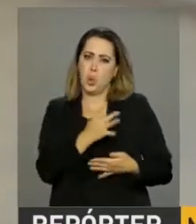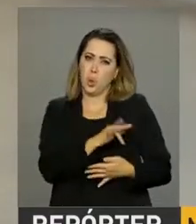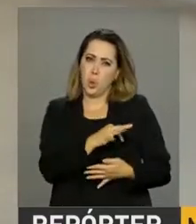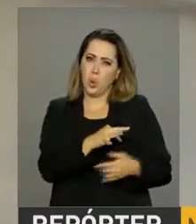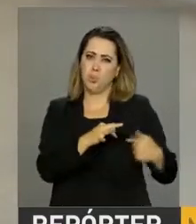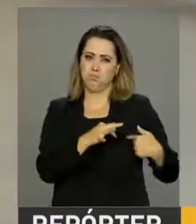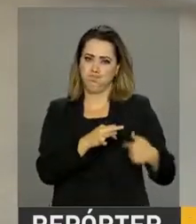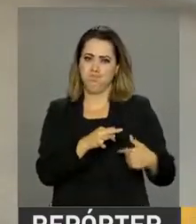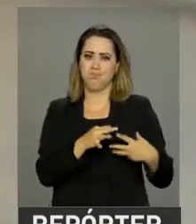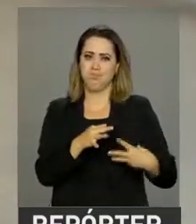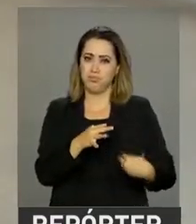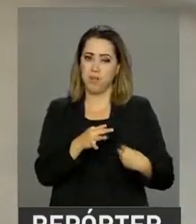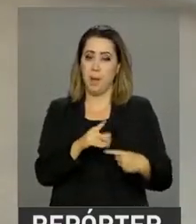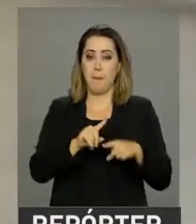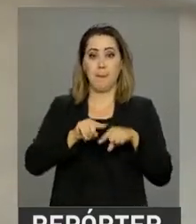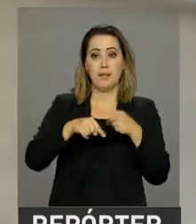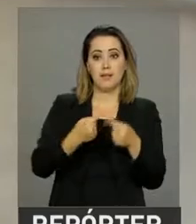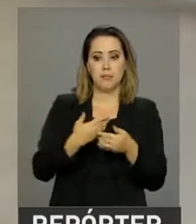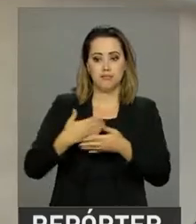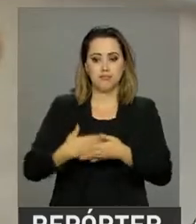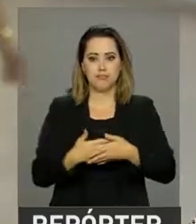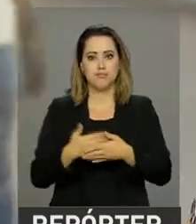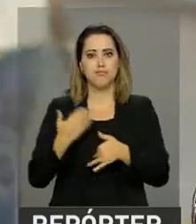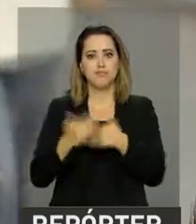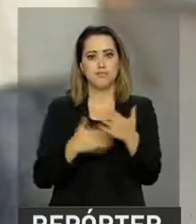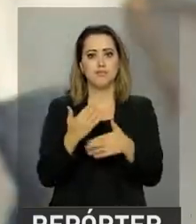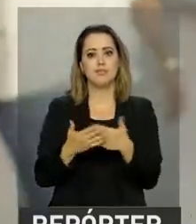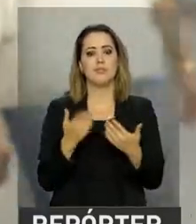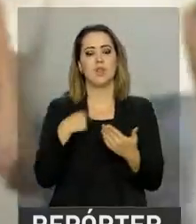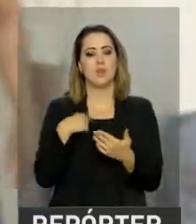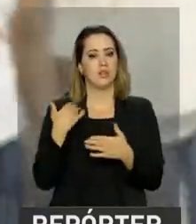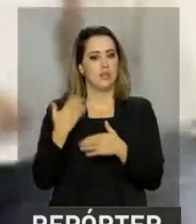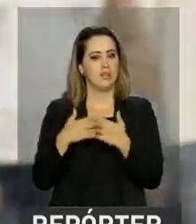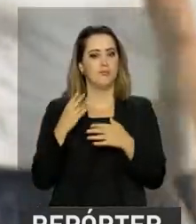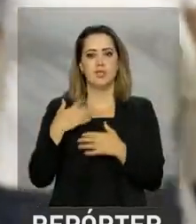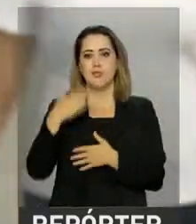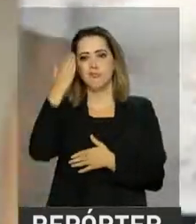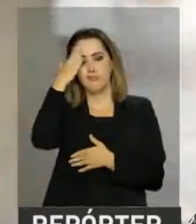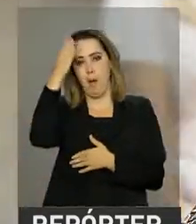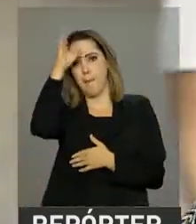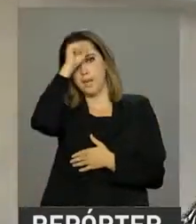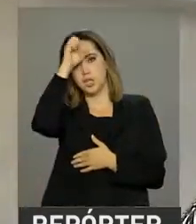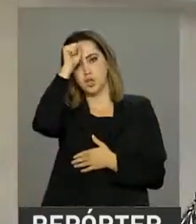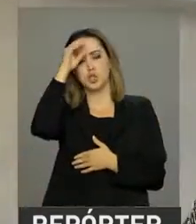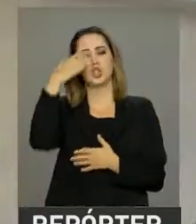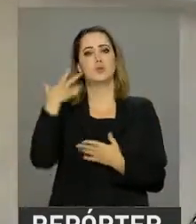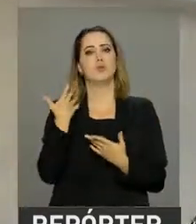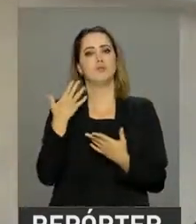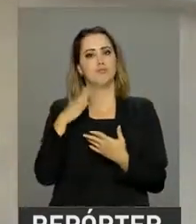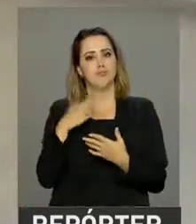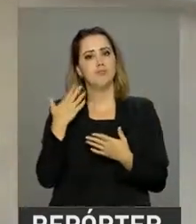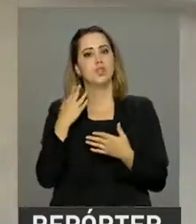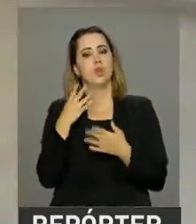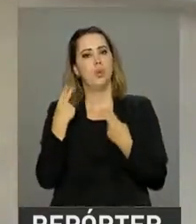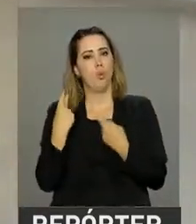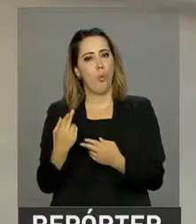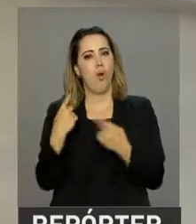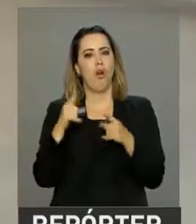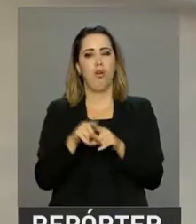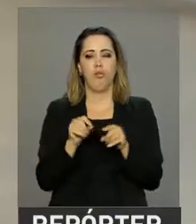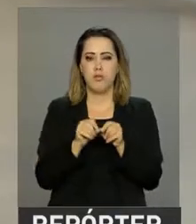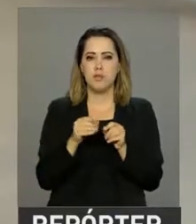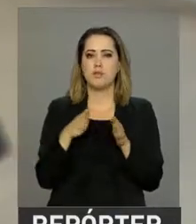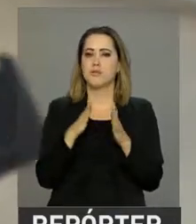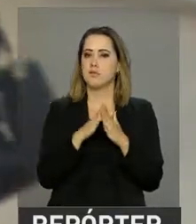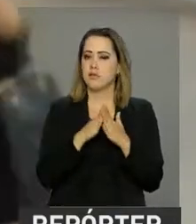na mama, mas logo em seguida foi contornável. Eu segui as orientações que eu já havia recebido no pré-natal e